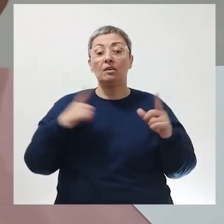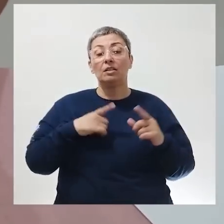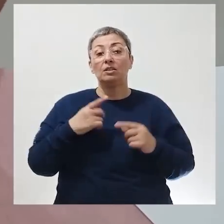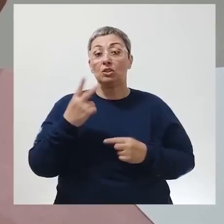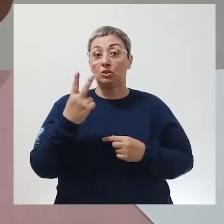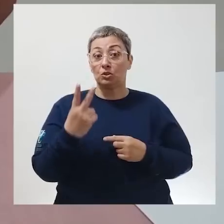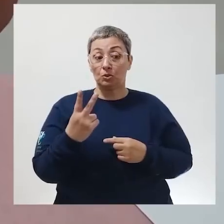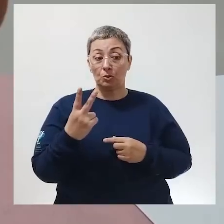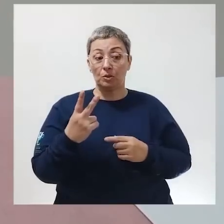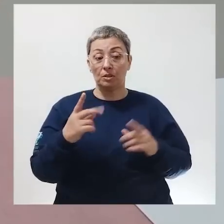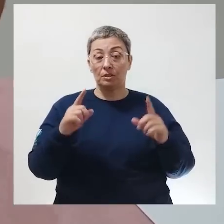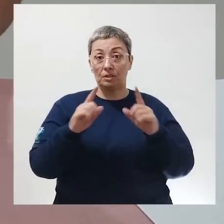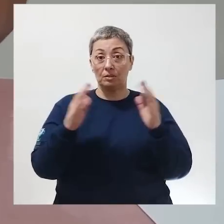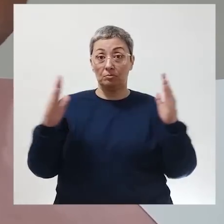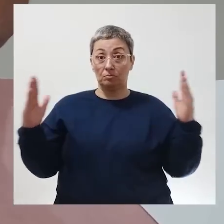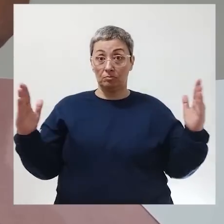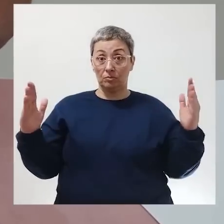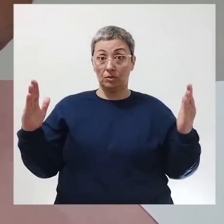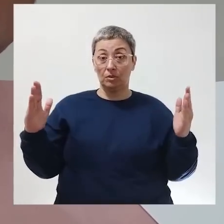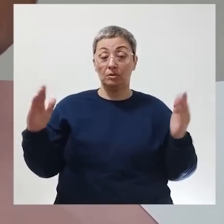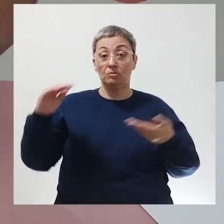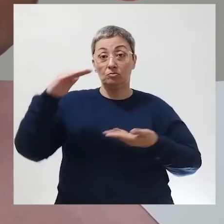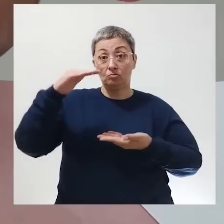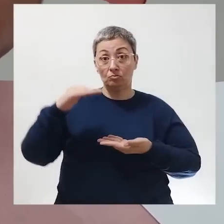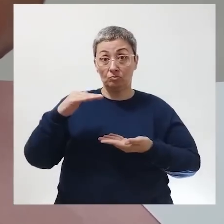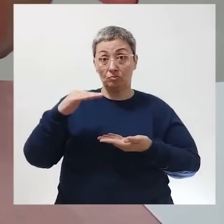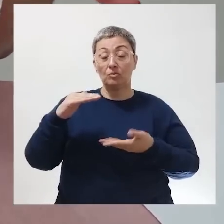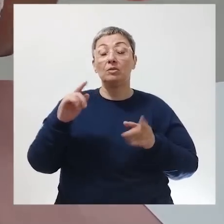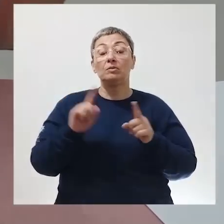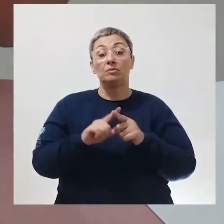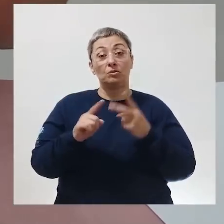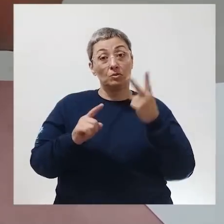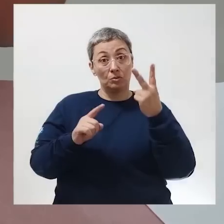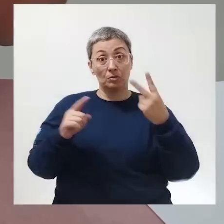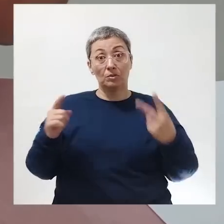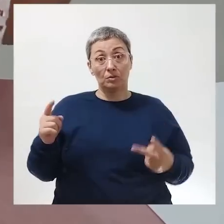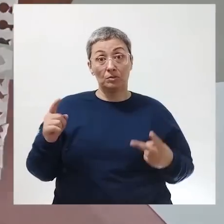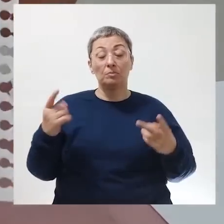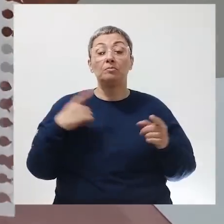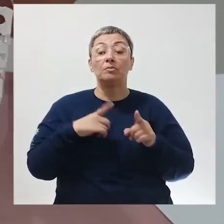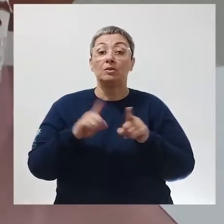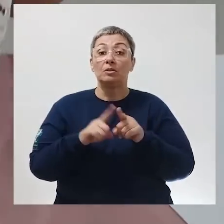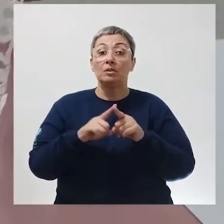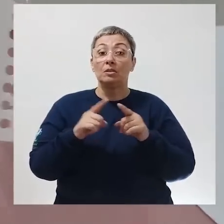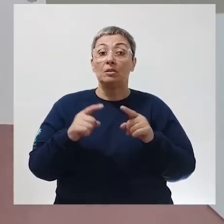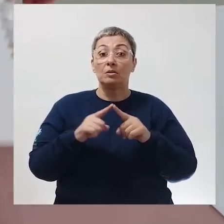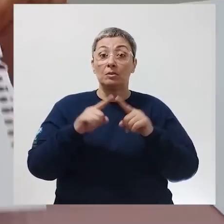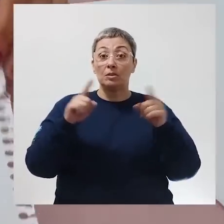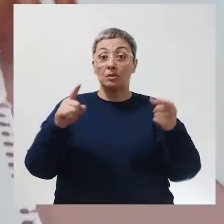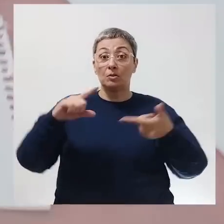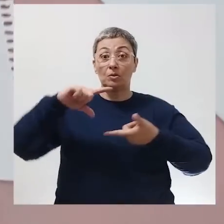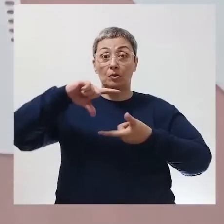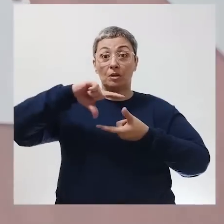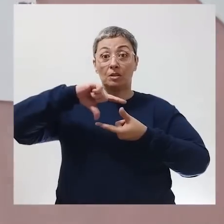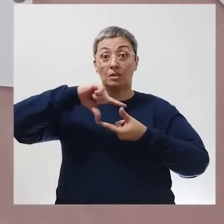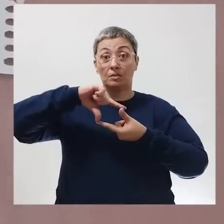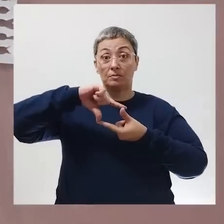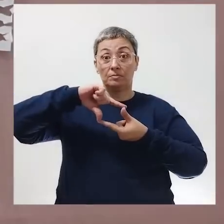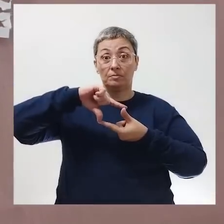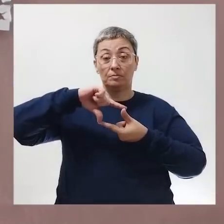São duas partes maiores e duas menores. Nós precisamos deixar essa folha no